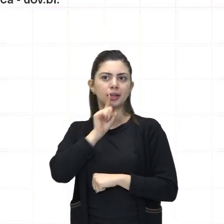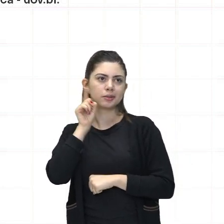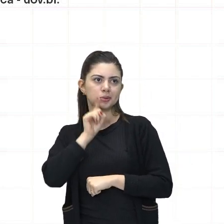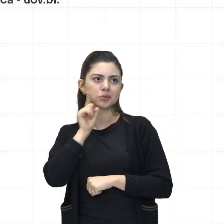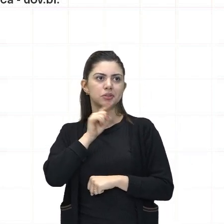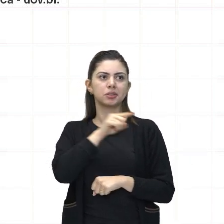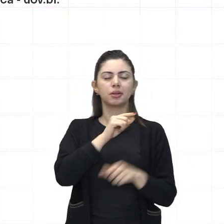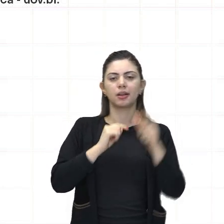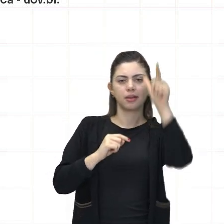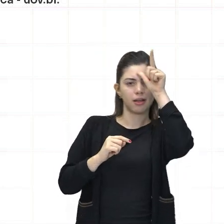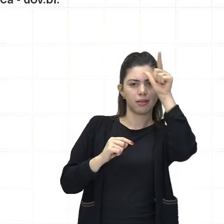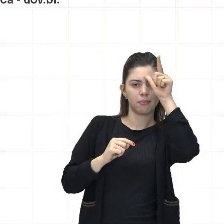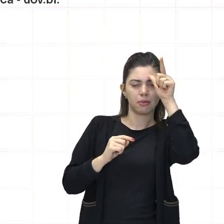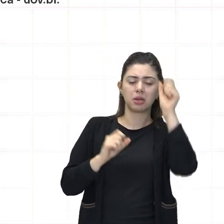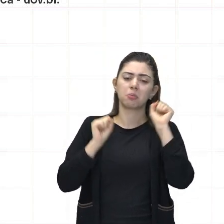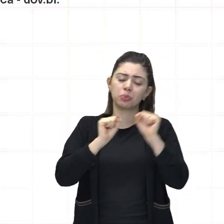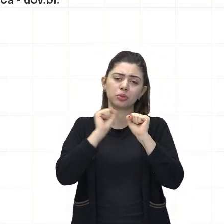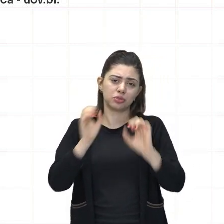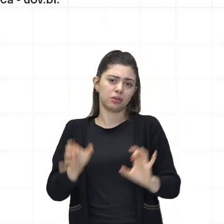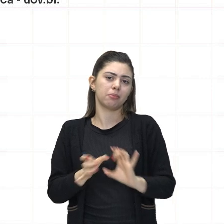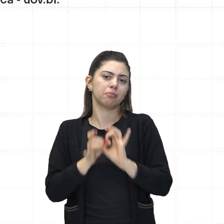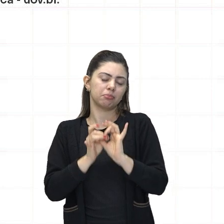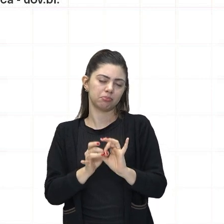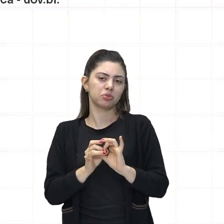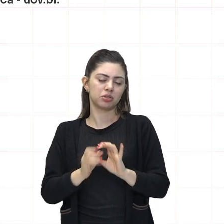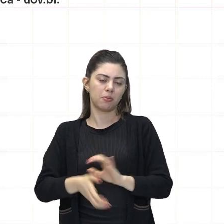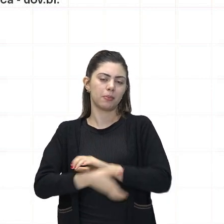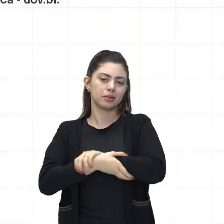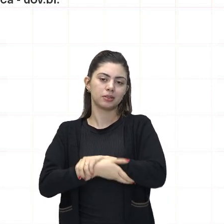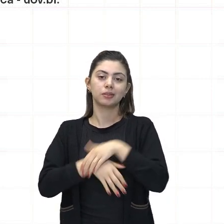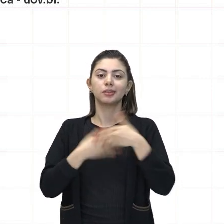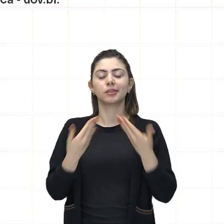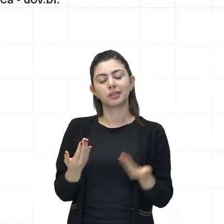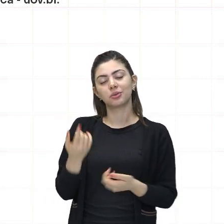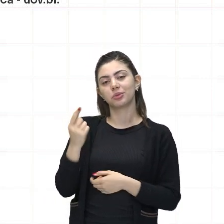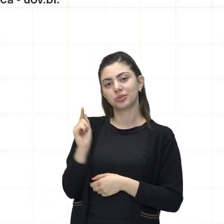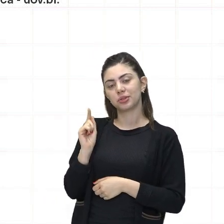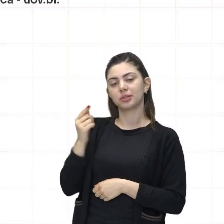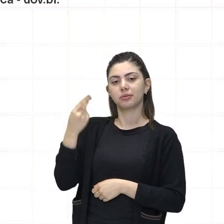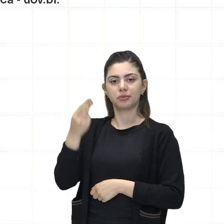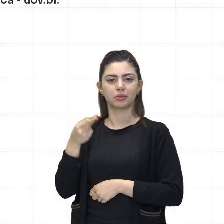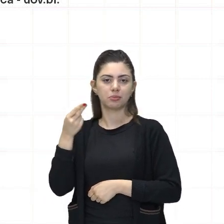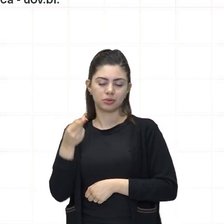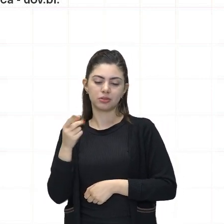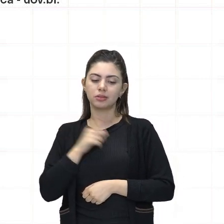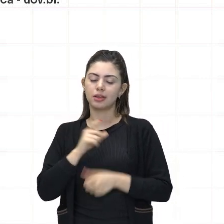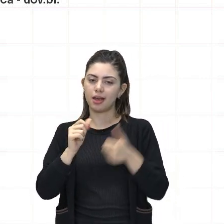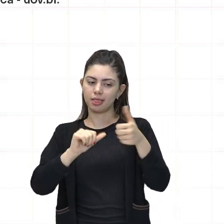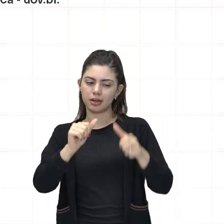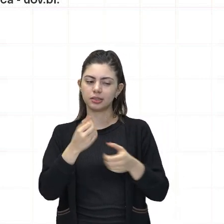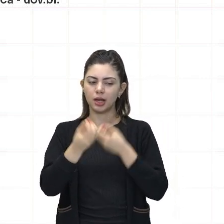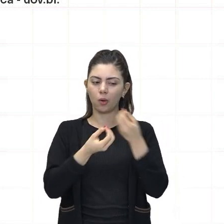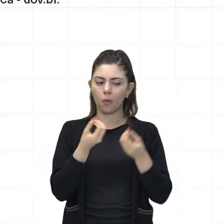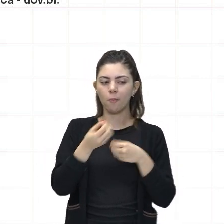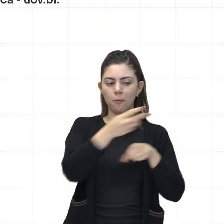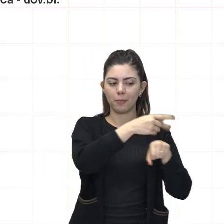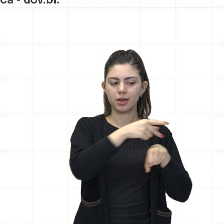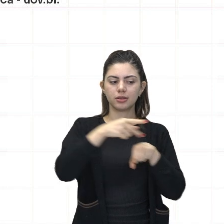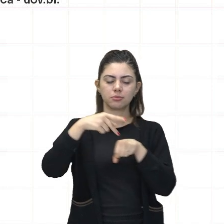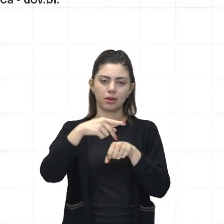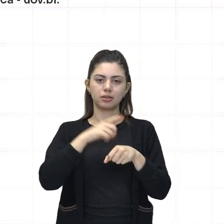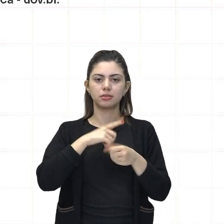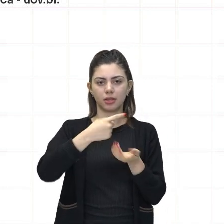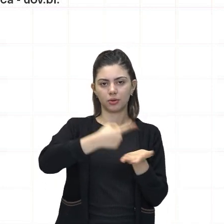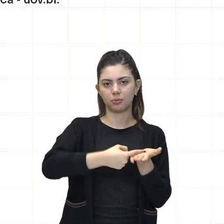né? Tudo isso varia bastante e a geopolítica está aí para isso, né? Para analisar essas relações. Pessoal,